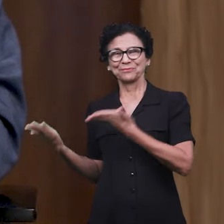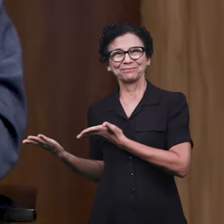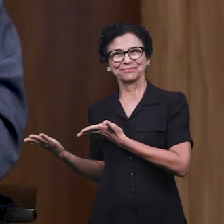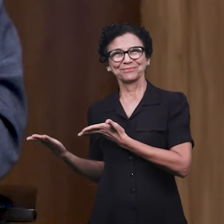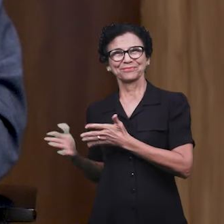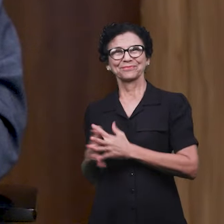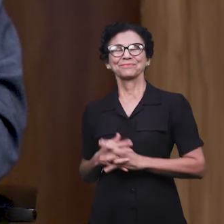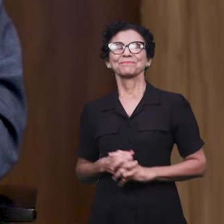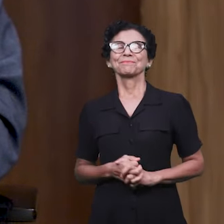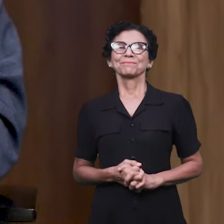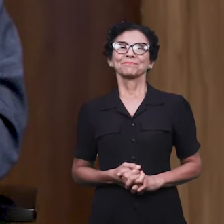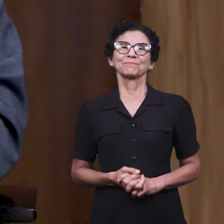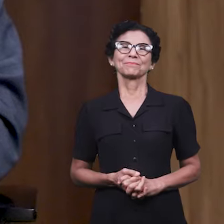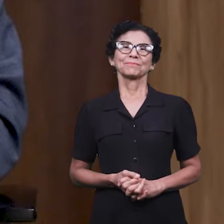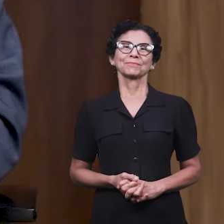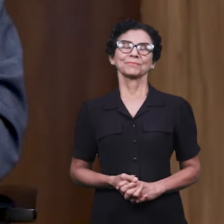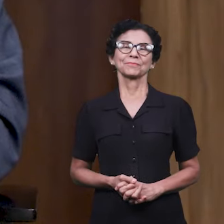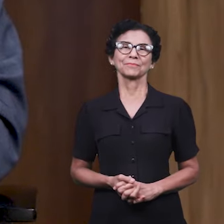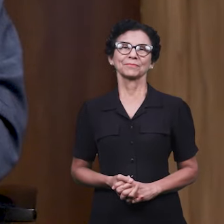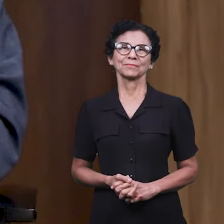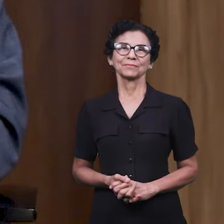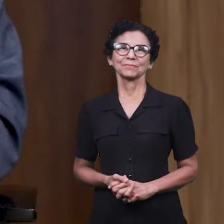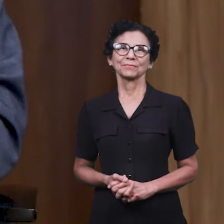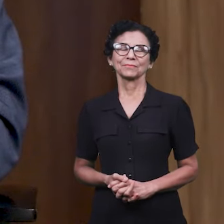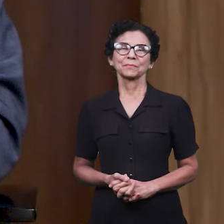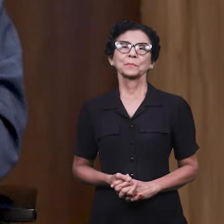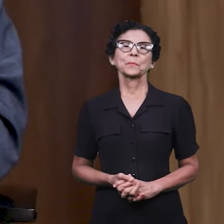tela. O nosso e-mail é